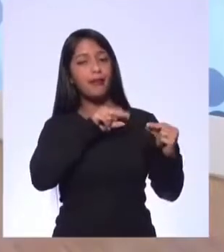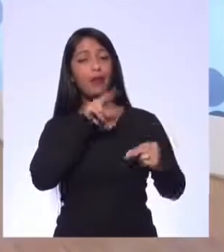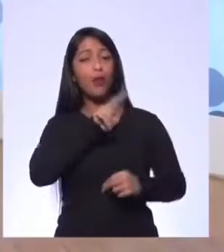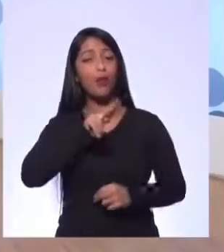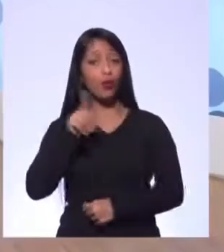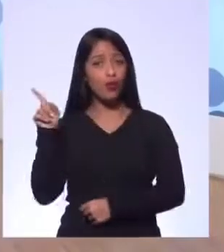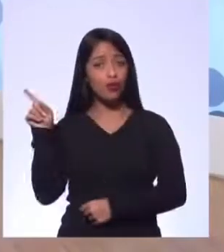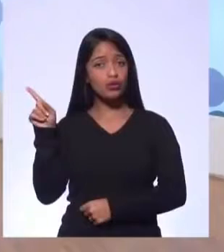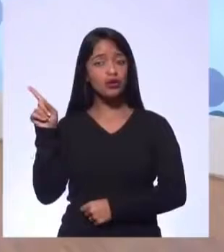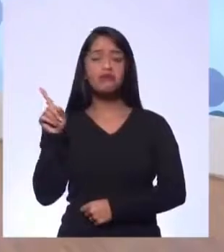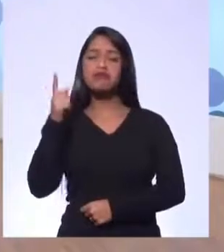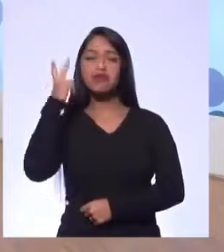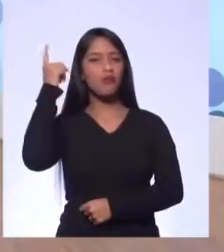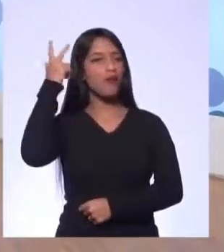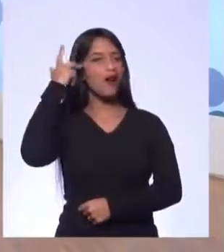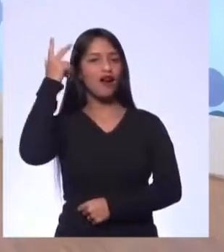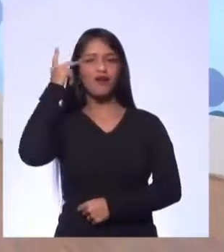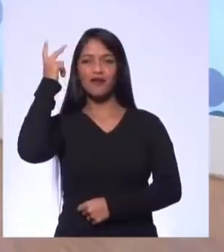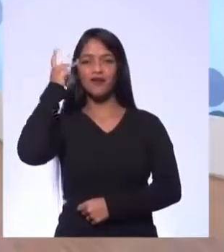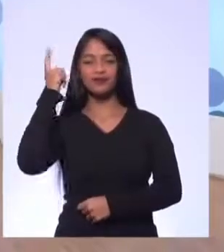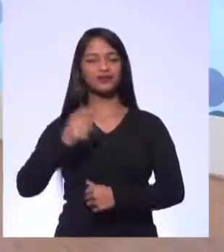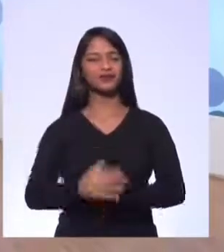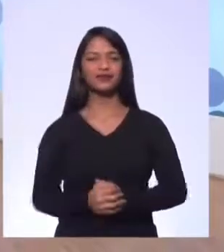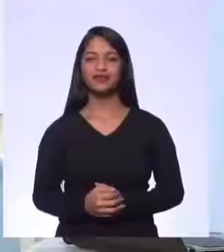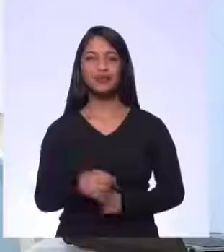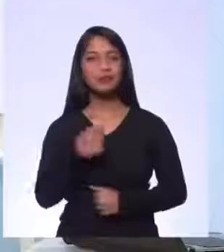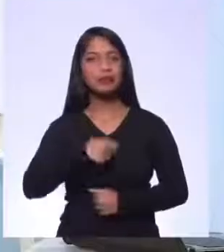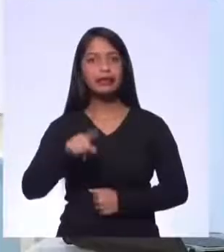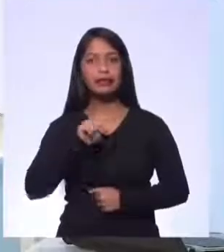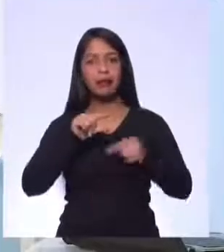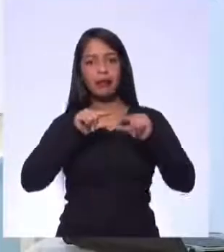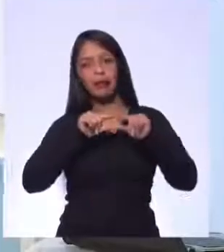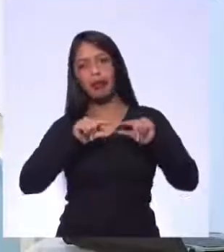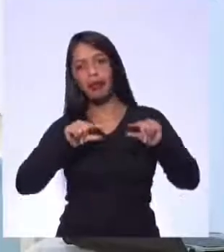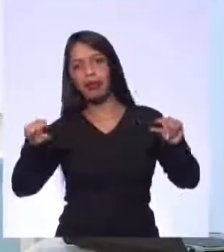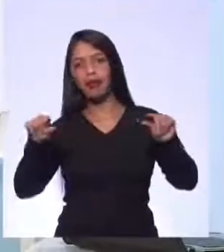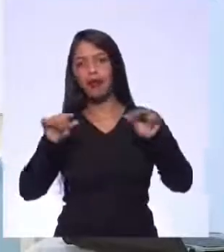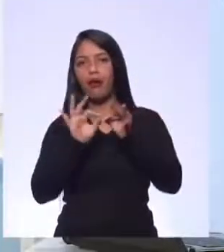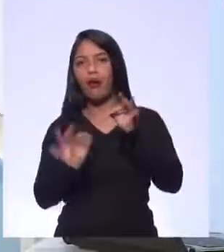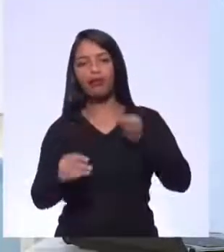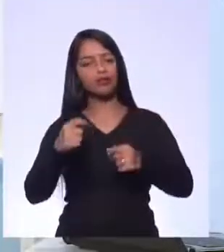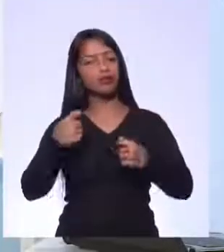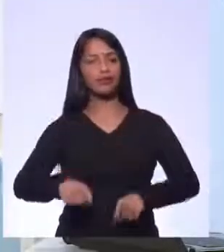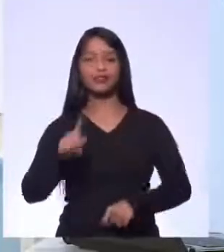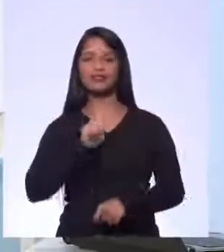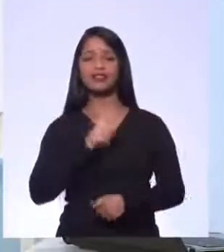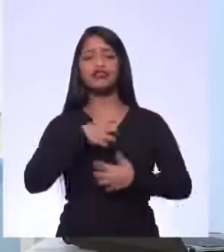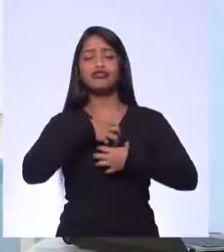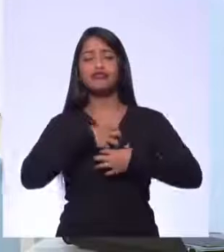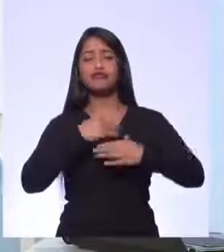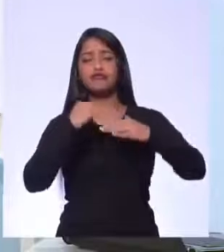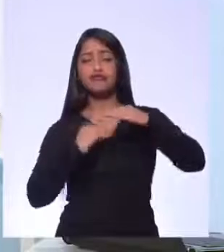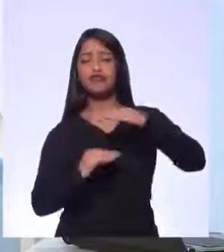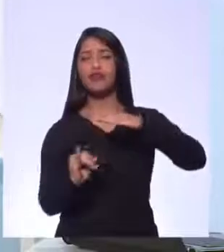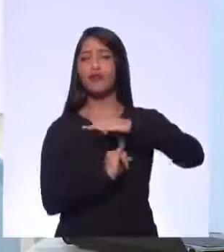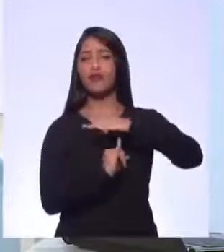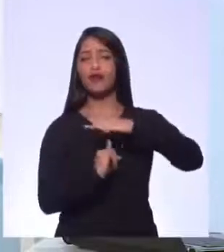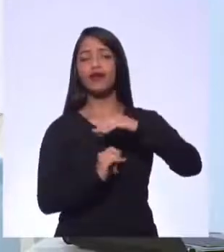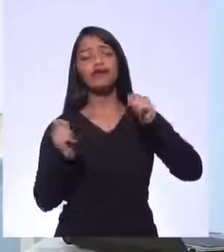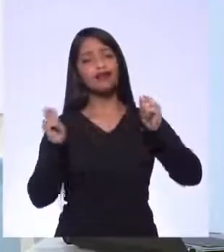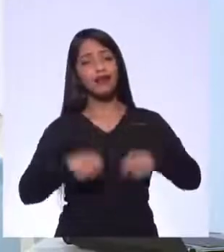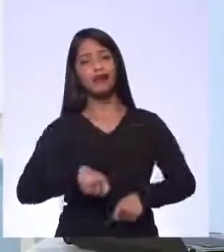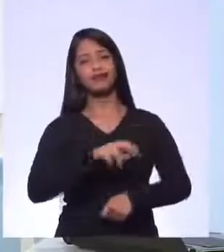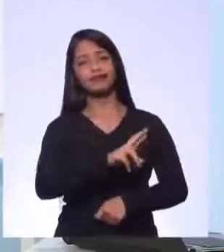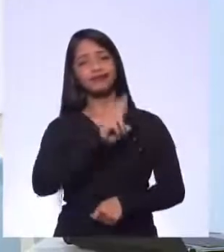can't. Ele não precisa falar no, I can not. Né? Ele pode, de uma maneira informal, falar um pouquinho mais devagar.